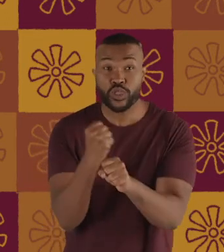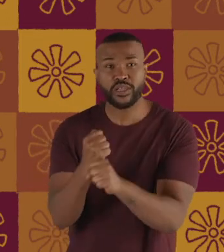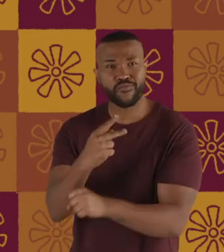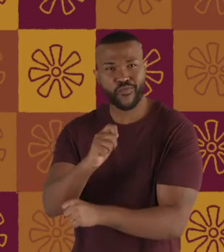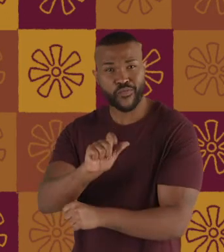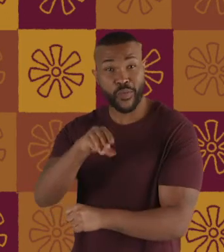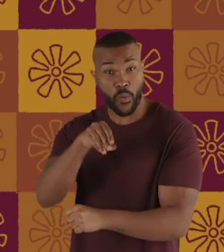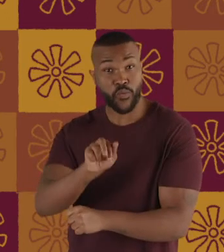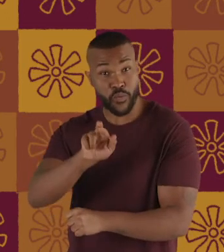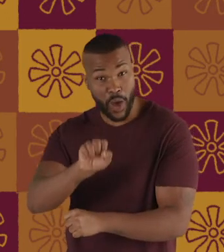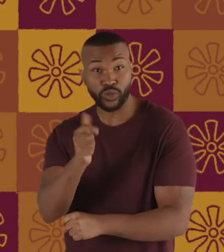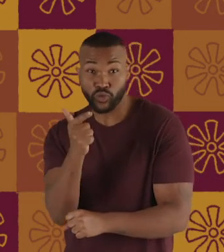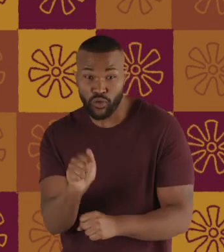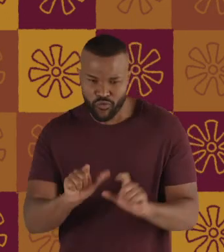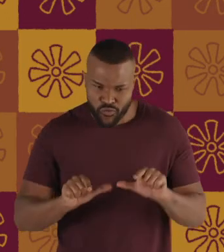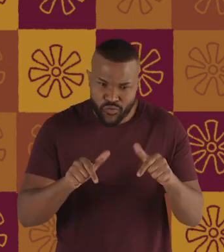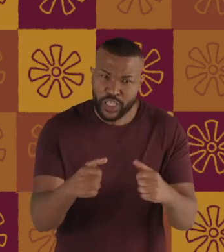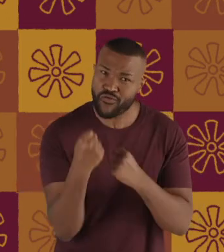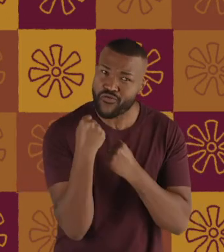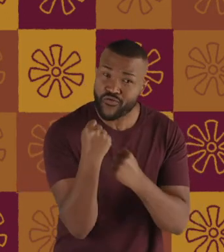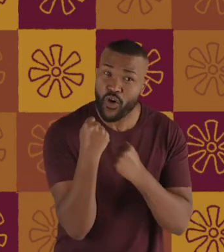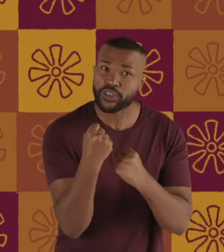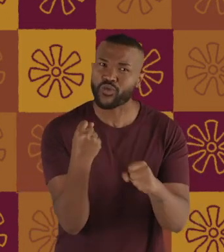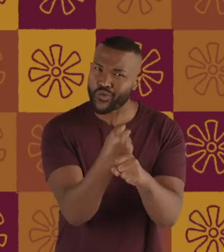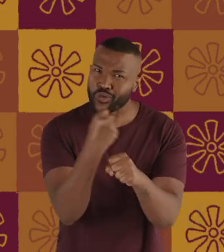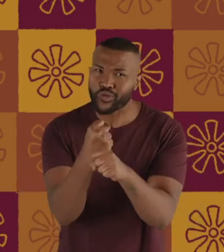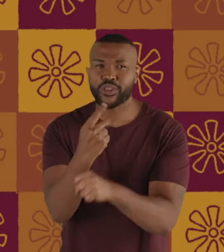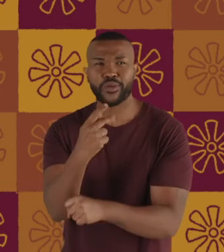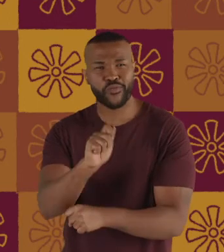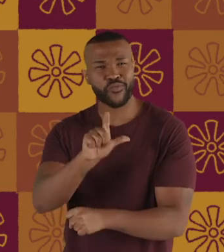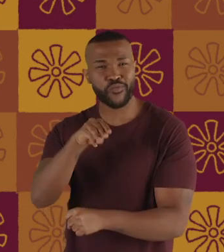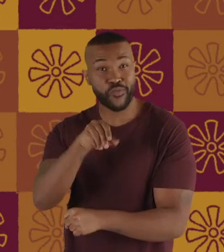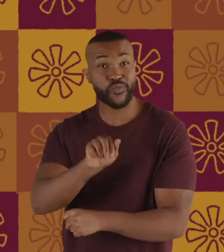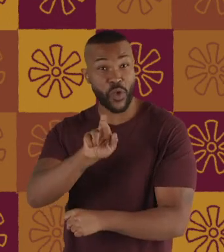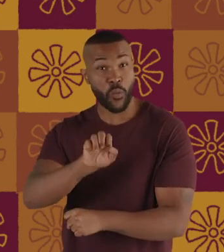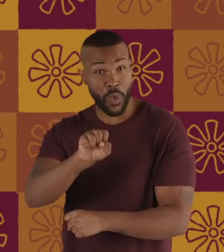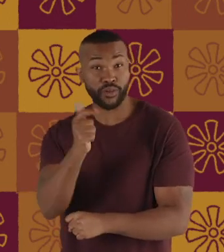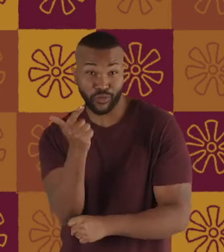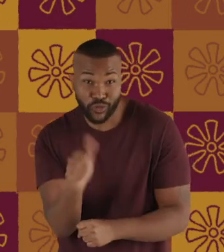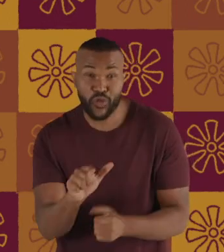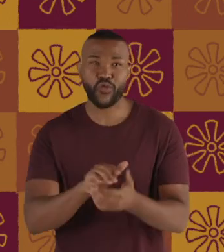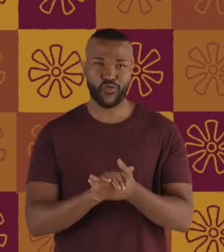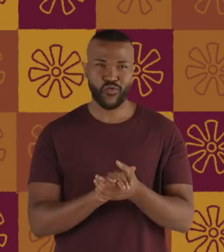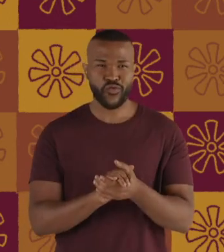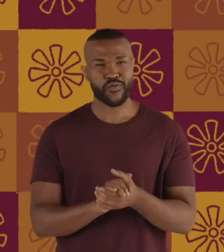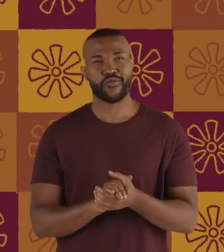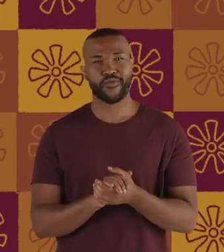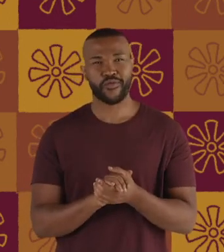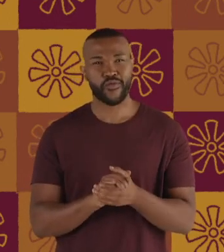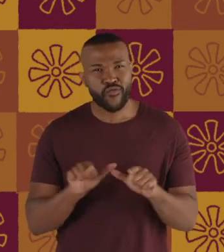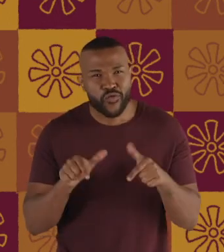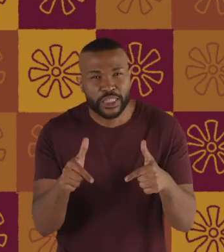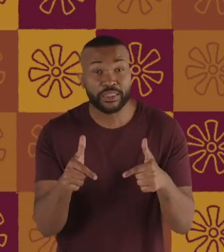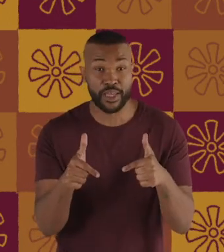Palmares de novo. Fortalecer a luta contra o racismo é fazer Palmares de novo. Fortalecer a luta contra o racismo é